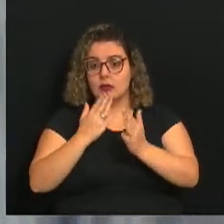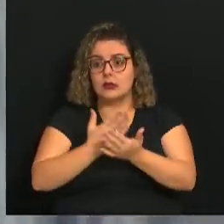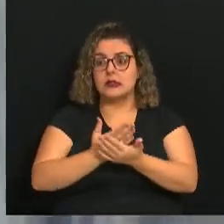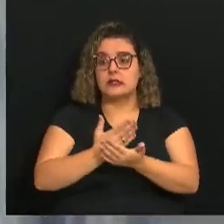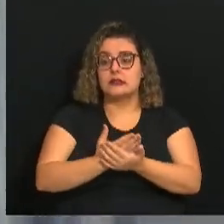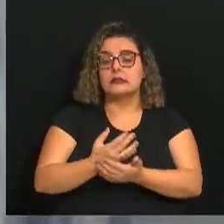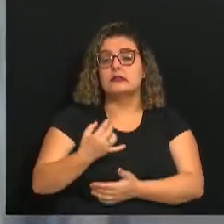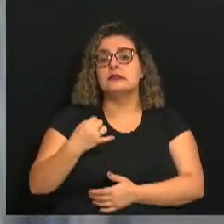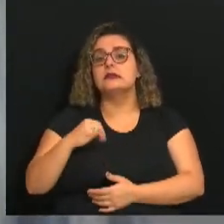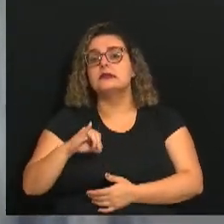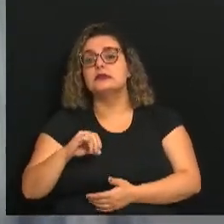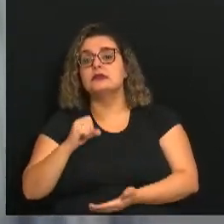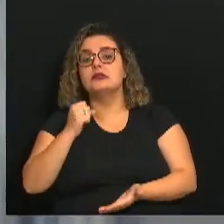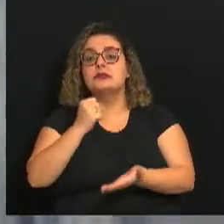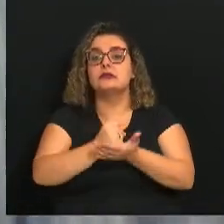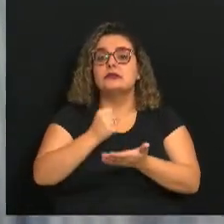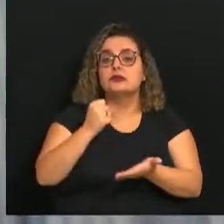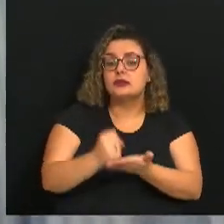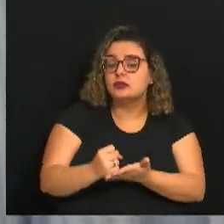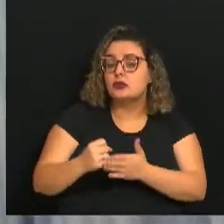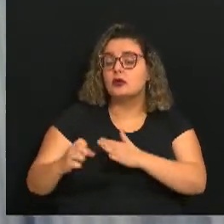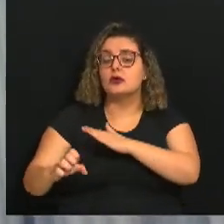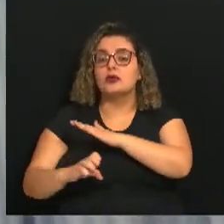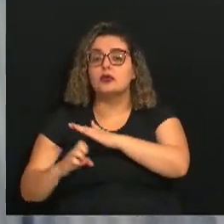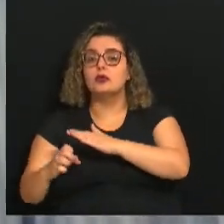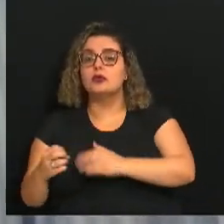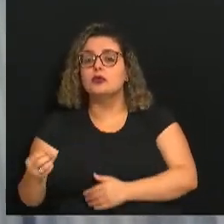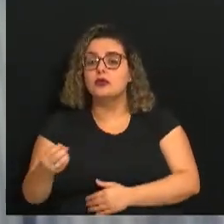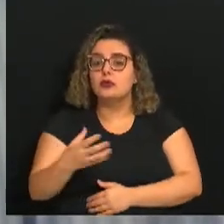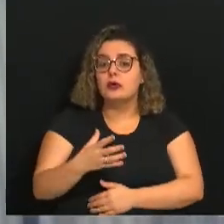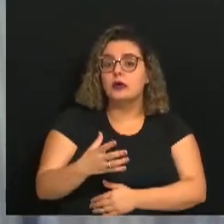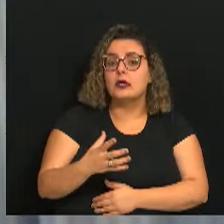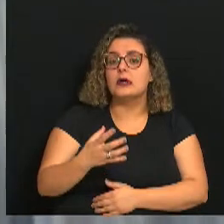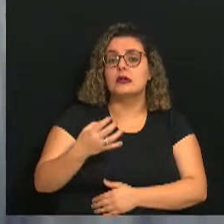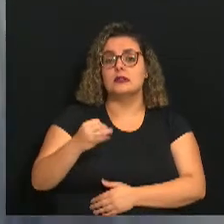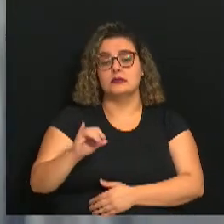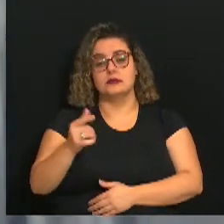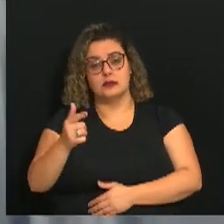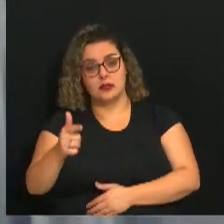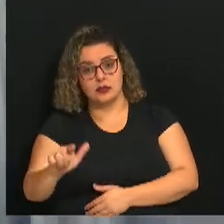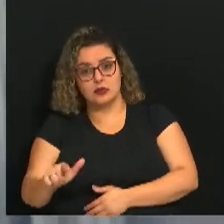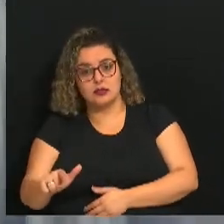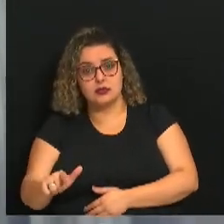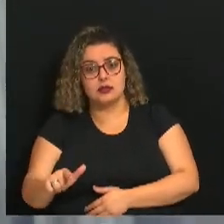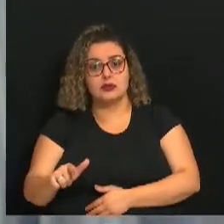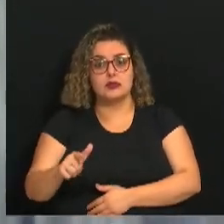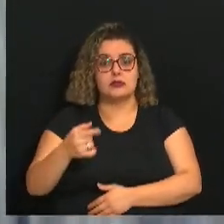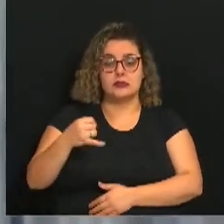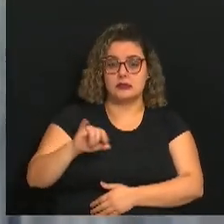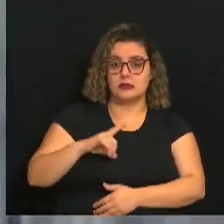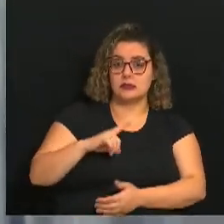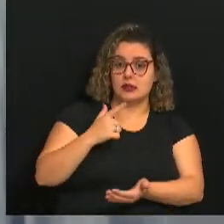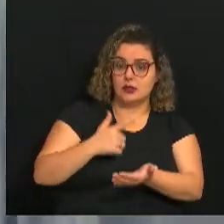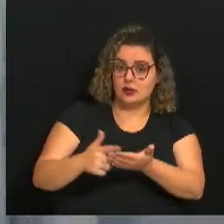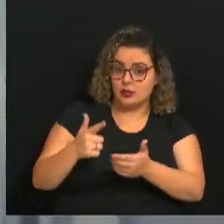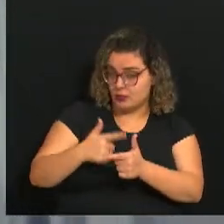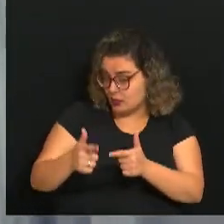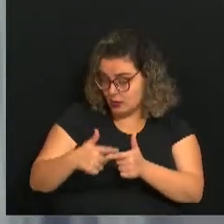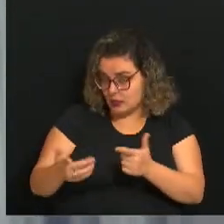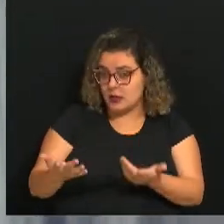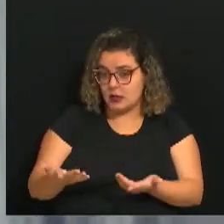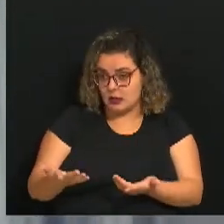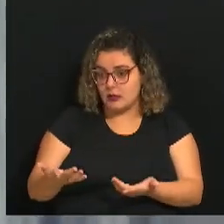feita a contratação da nova empresa, se vai haver descontinuidade, se vai haver problema. Há